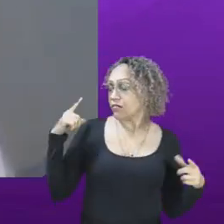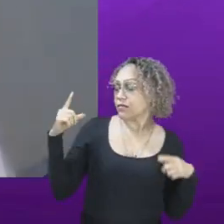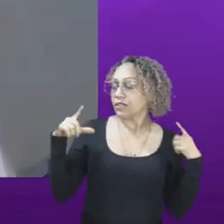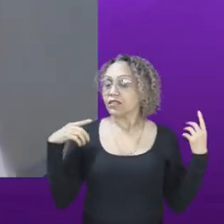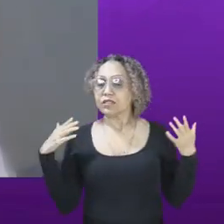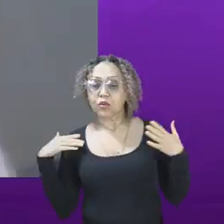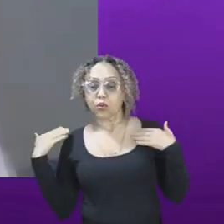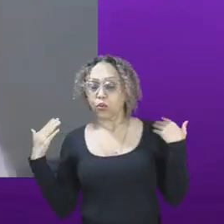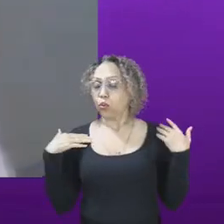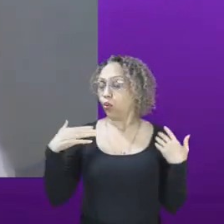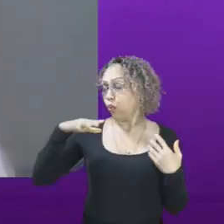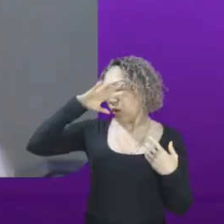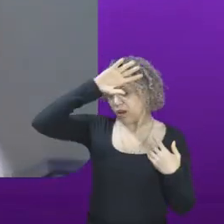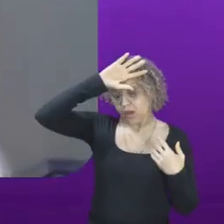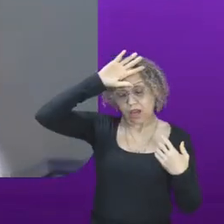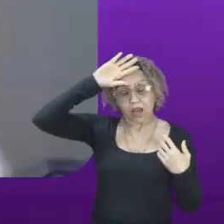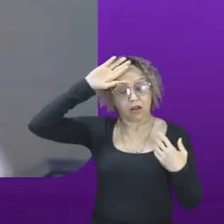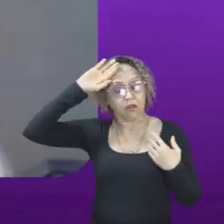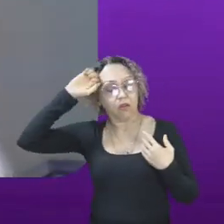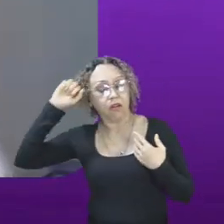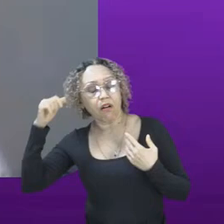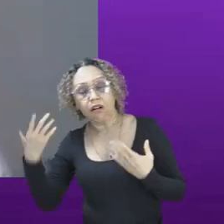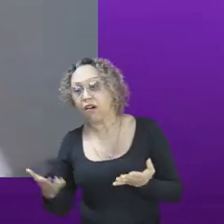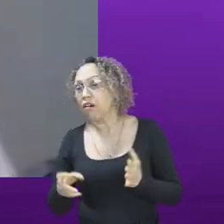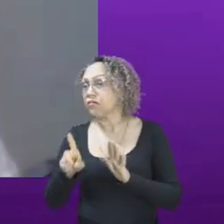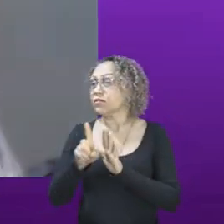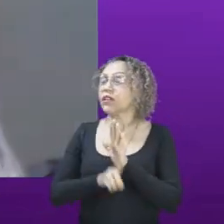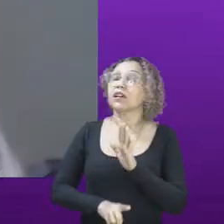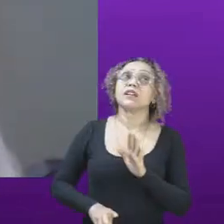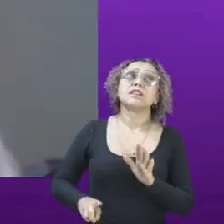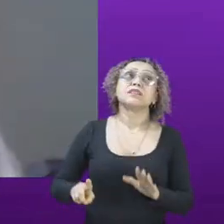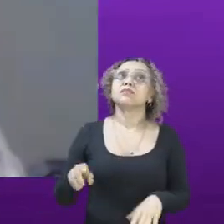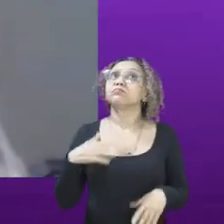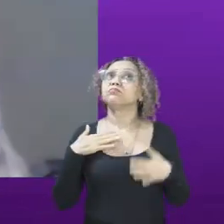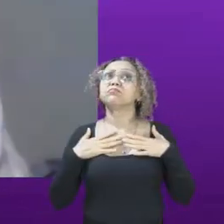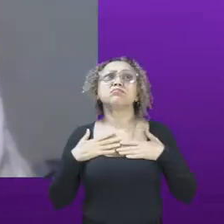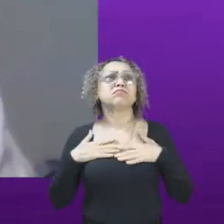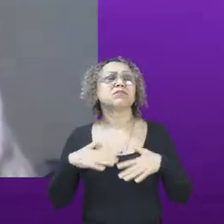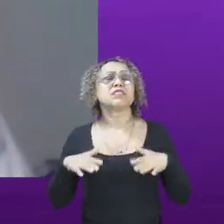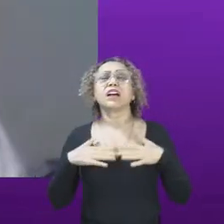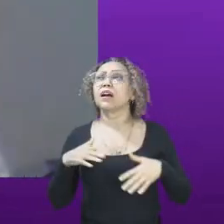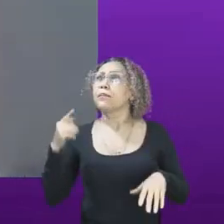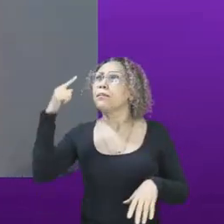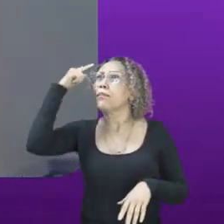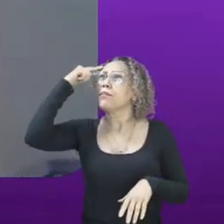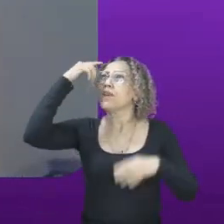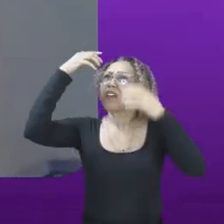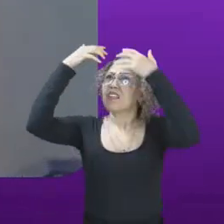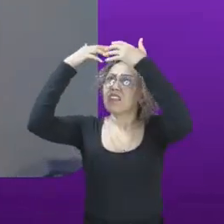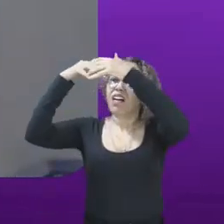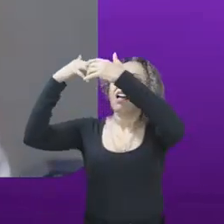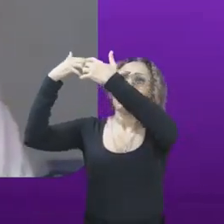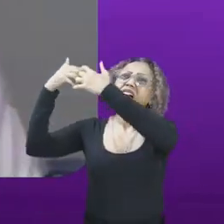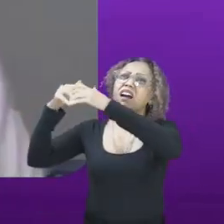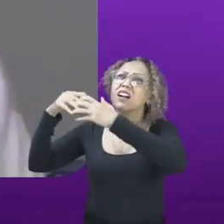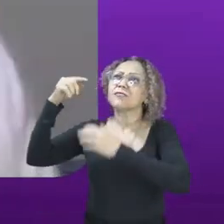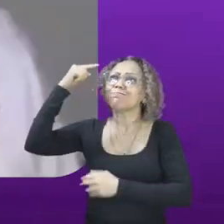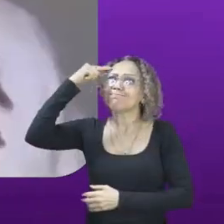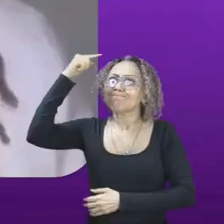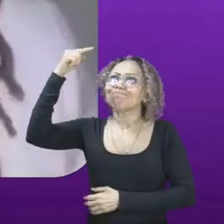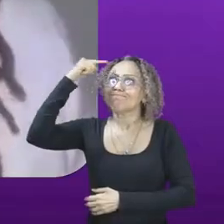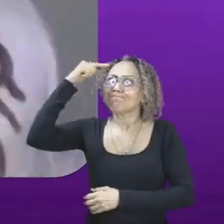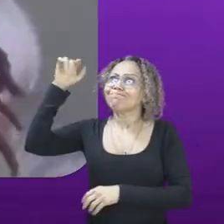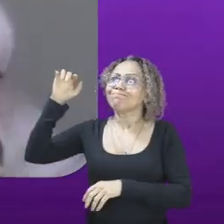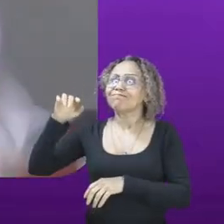Do direito de não fazer nada, de se dedicar a pensar outras coisas, a criar filosofias, a criar